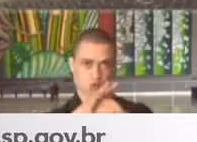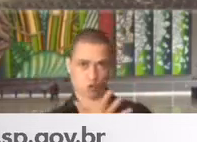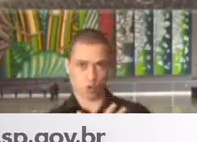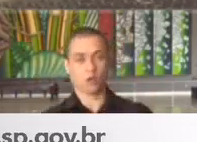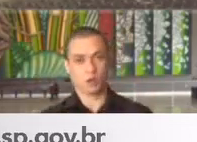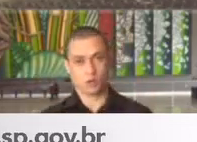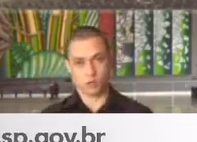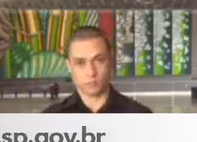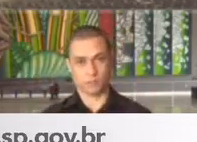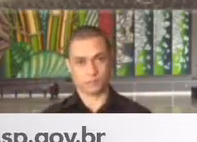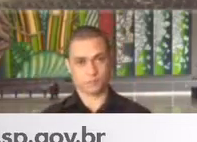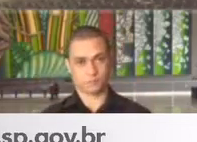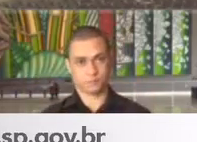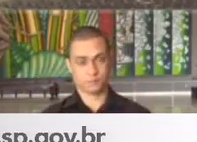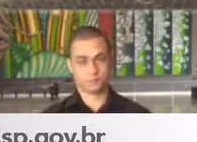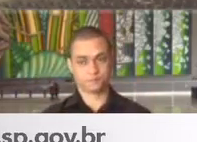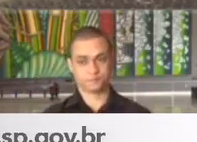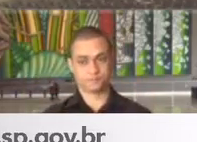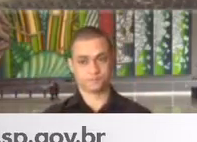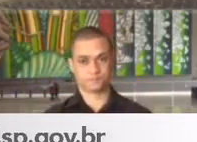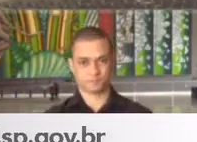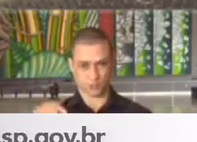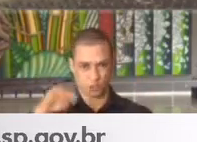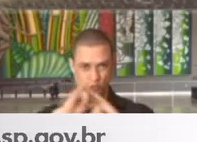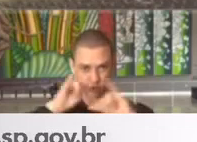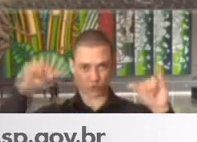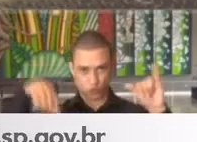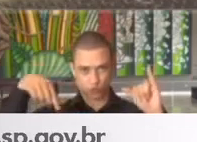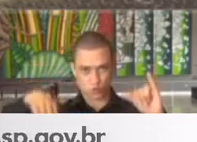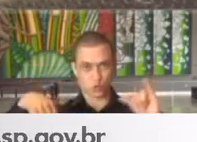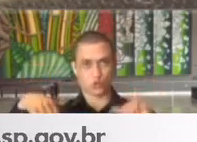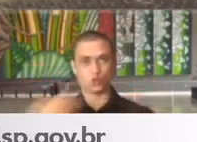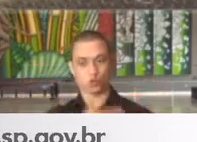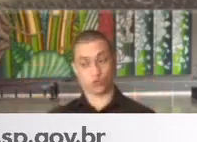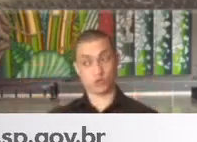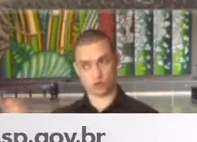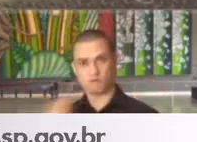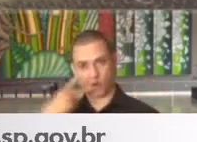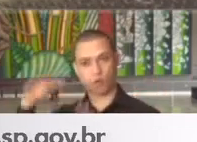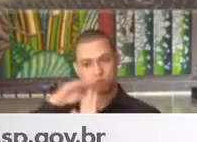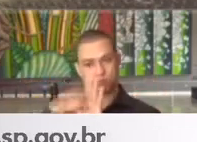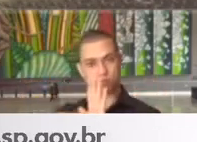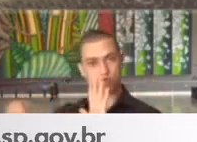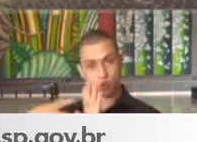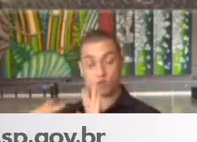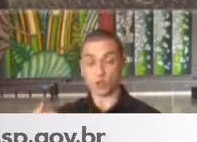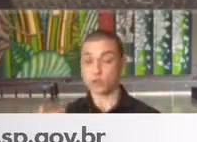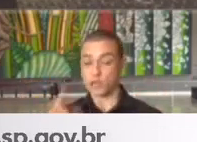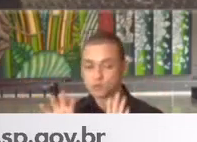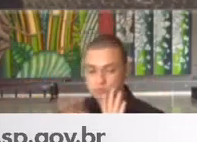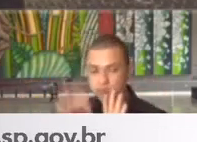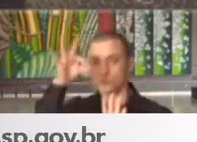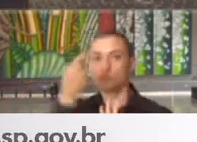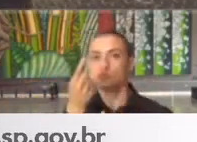Dentro dos anúncios de hoje feitos pelo senhor governador, eu gostaria de destacar essa